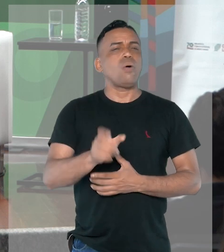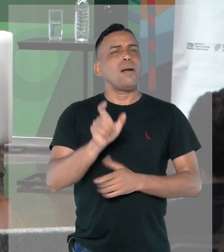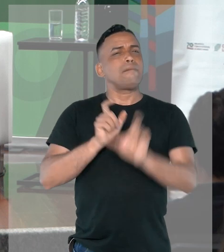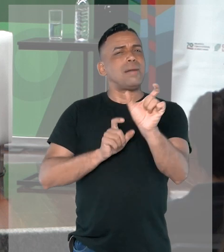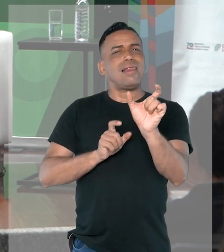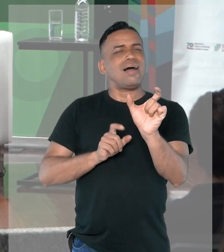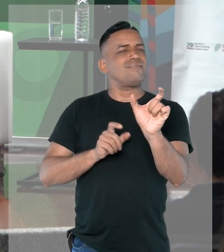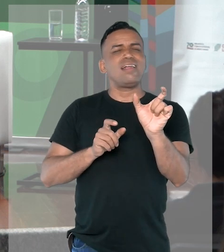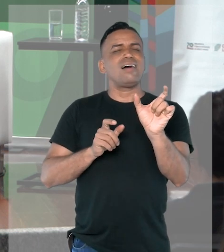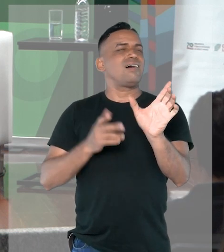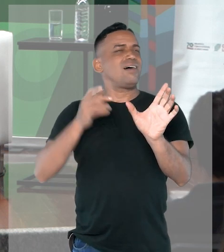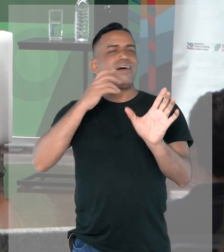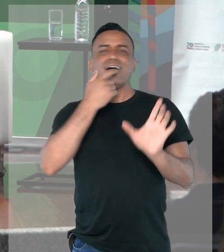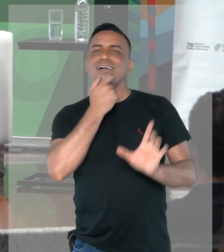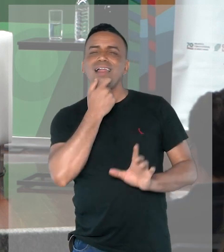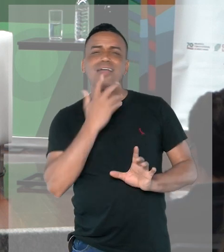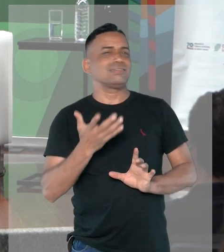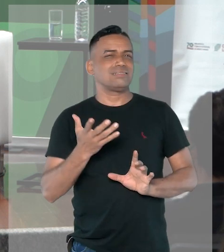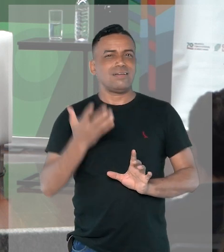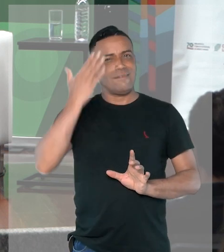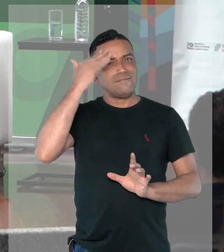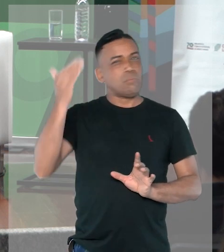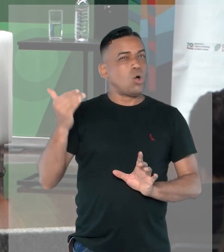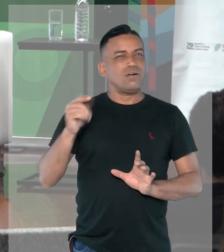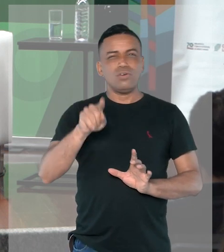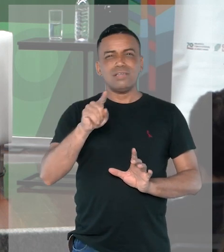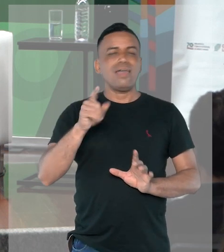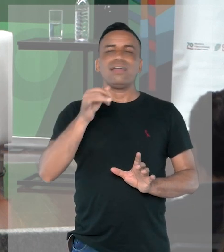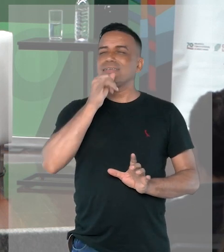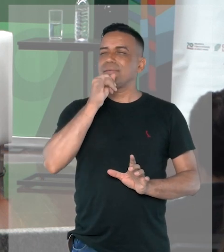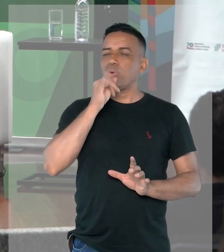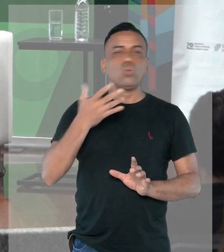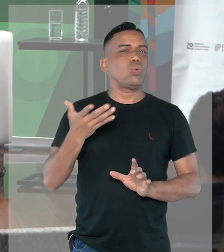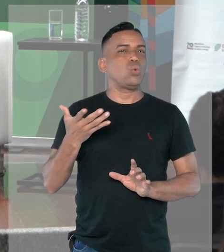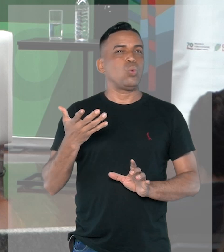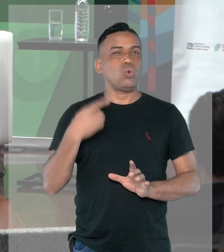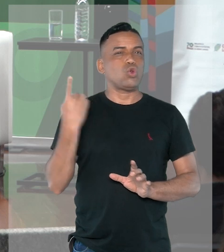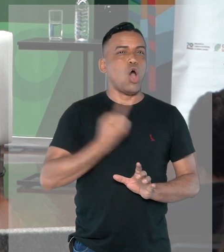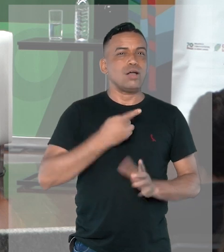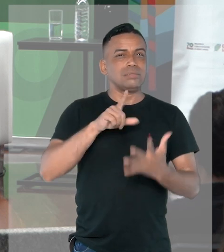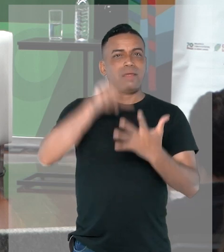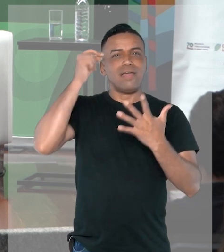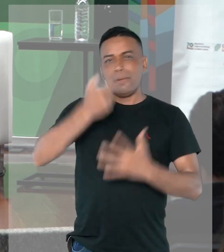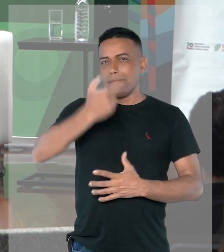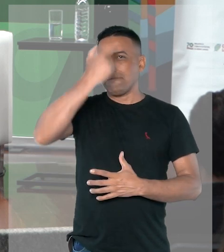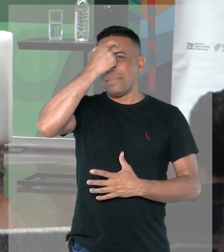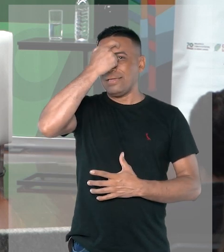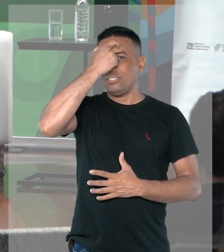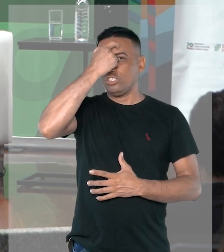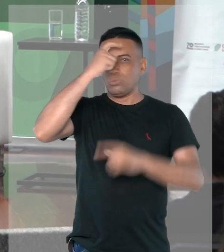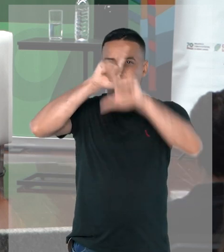palavra inglesa, mindfulness. Né? Na verdade, o Zen trabalha com mind emptiness. A gente prefere a mente como ela